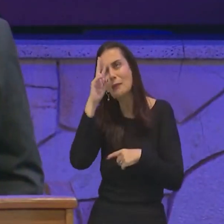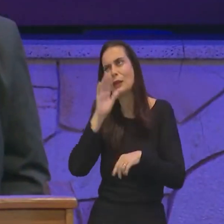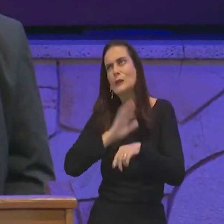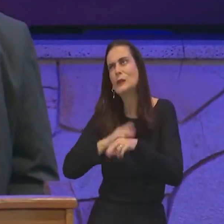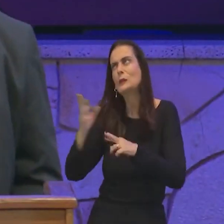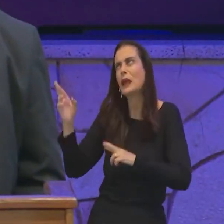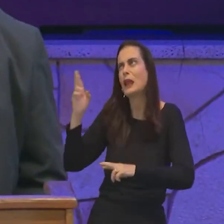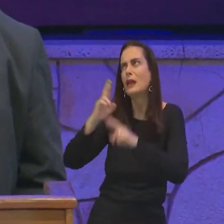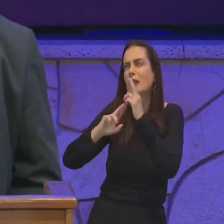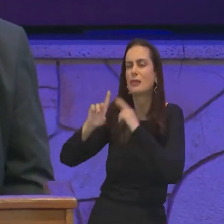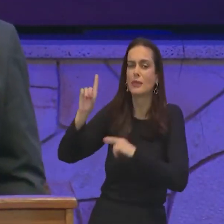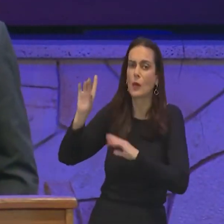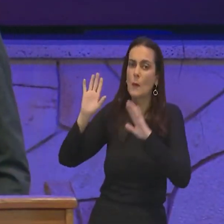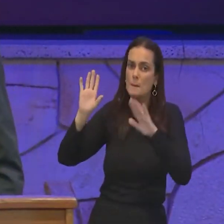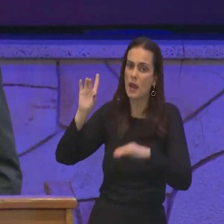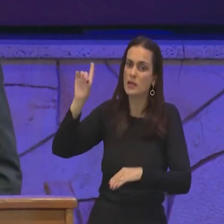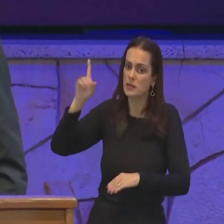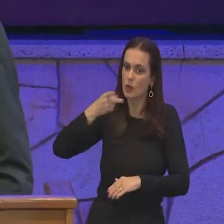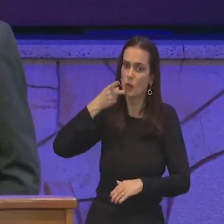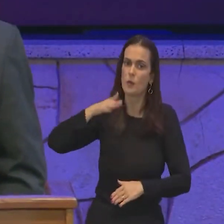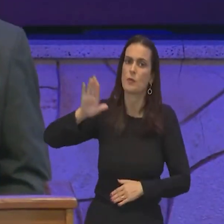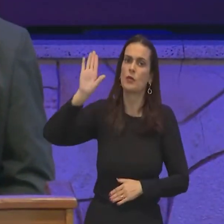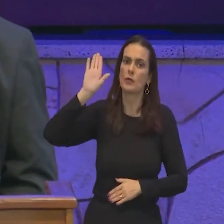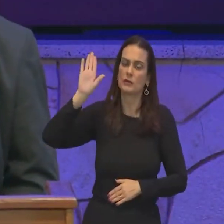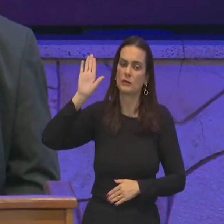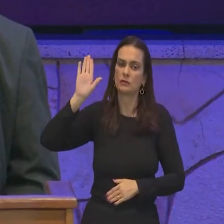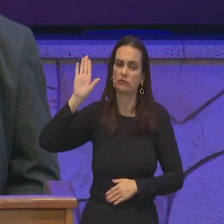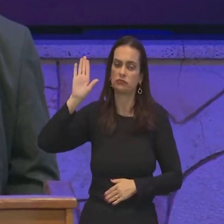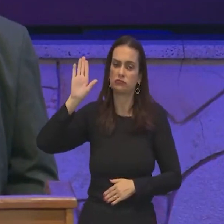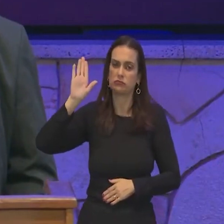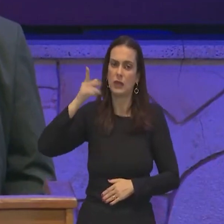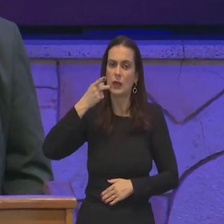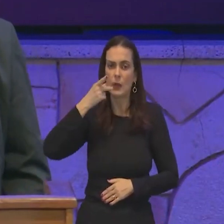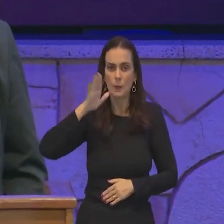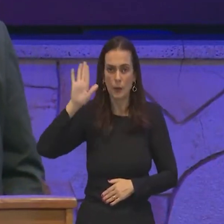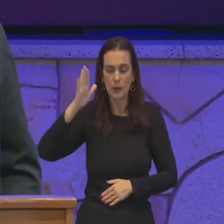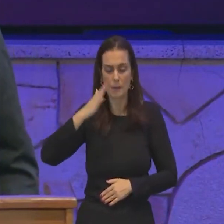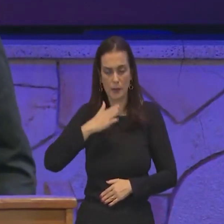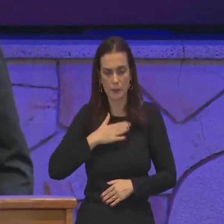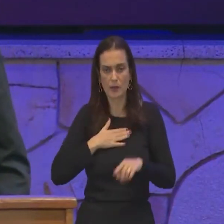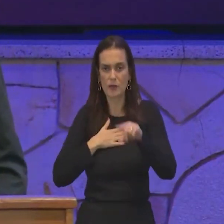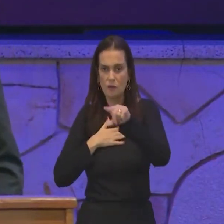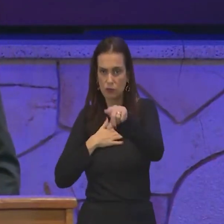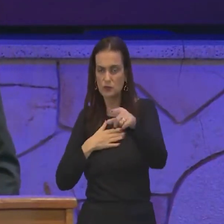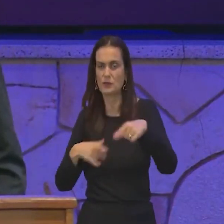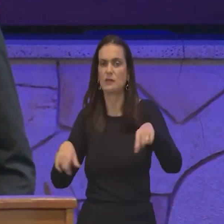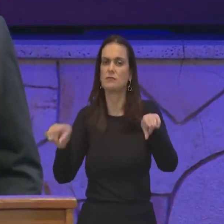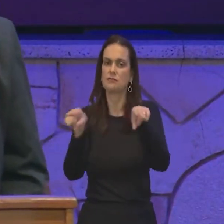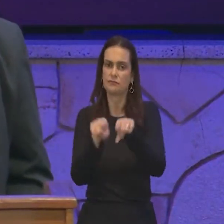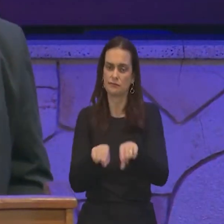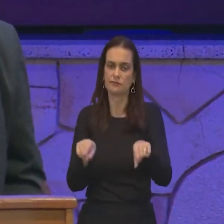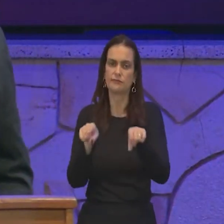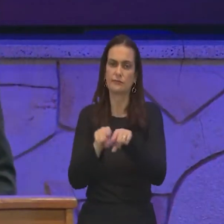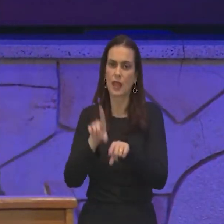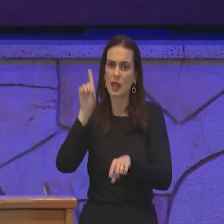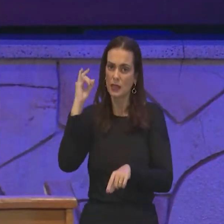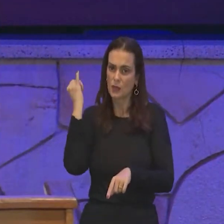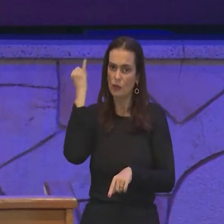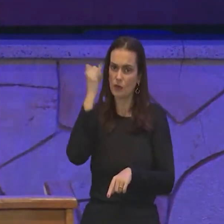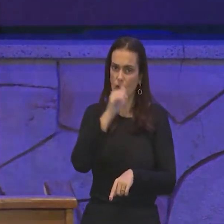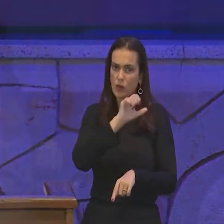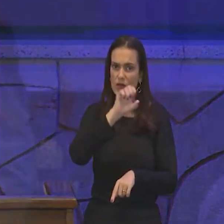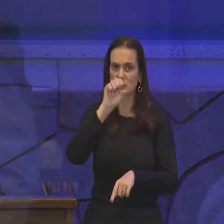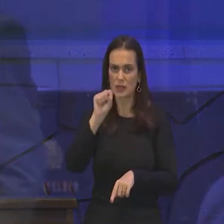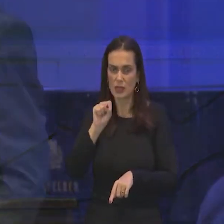Deus. Mas Deus fez uma promessa e eu quero crer que esta é promessa para mim e para você aqui nesta manhã. Deus disse para Isaías que o